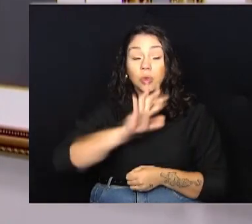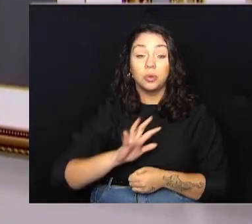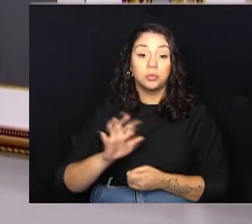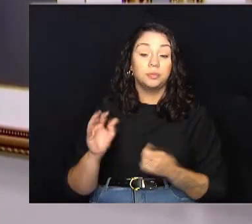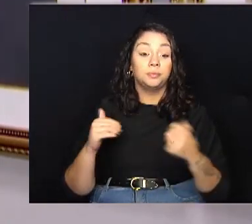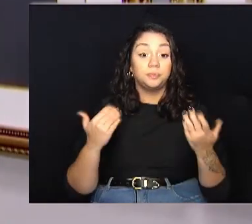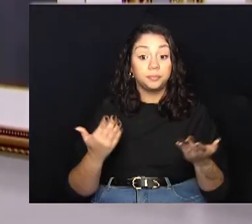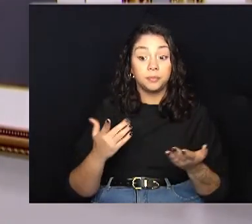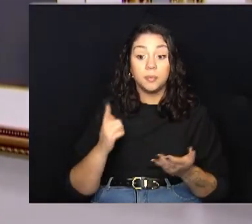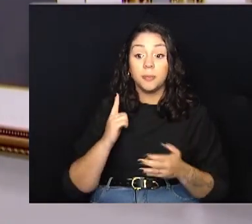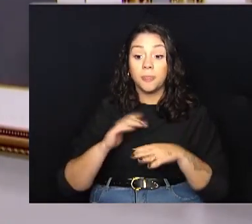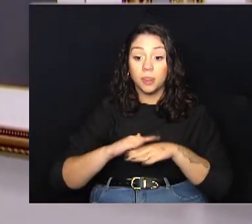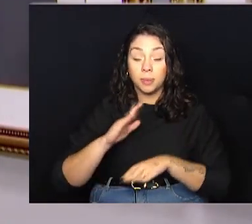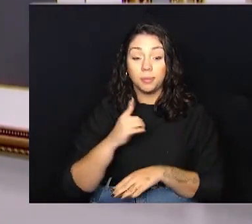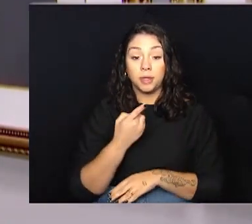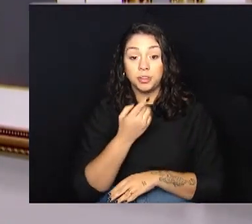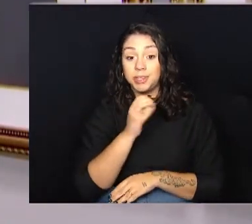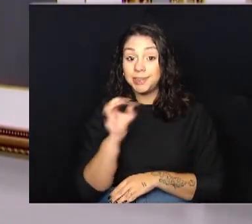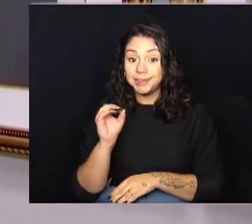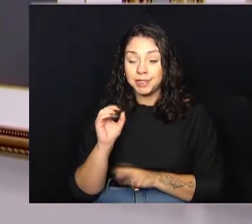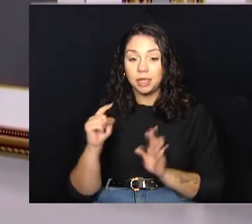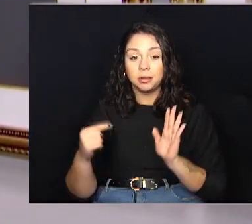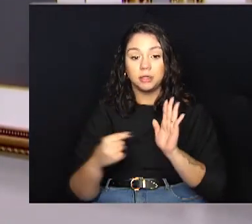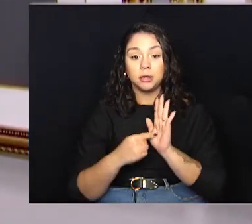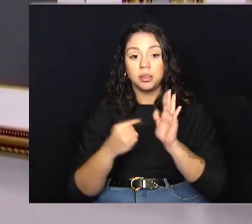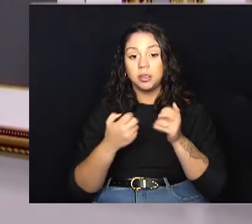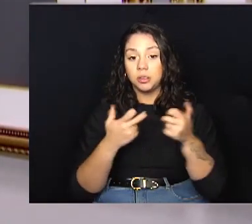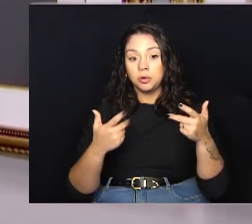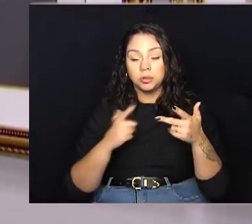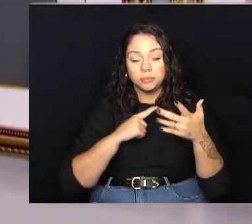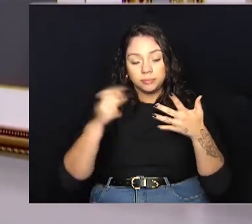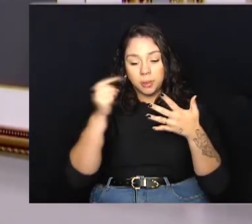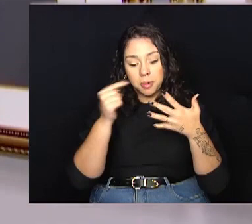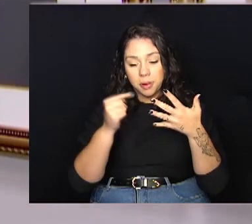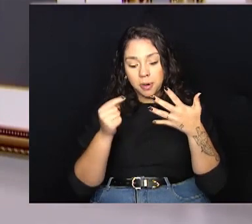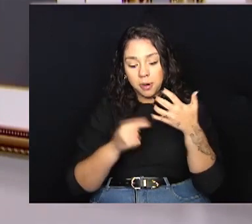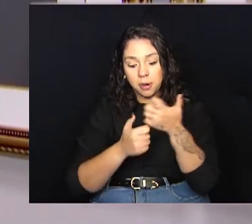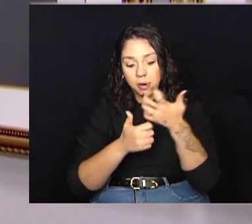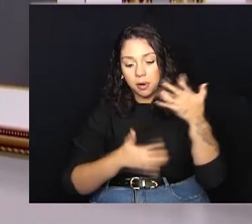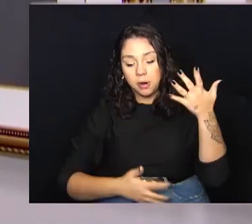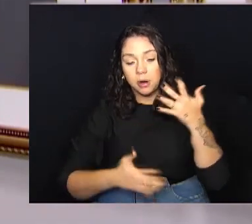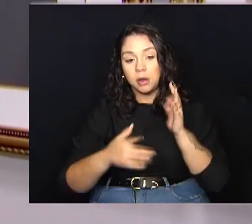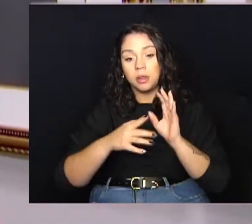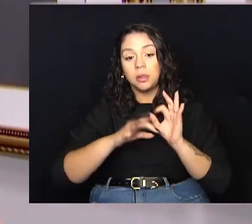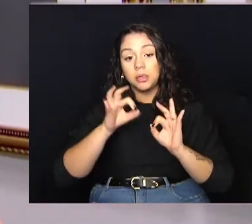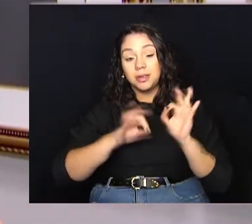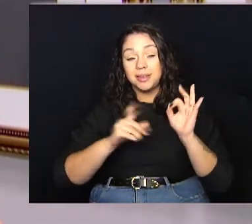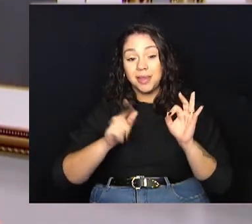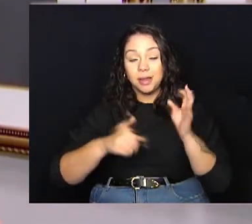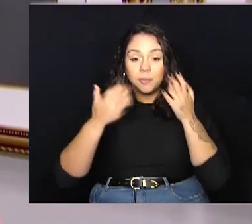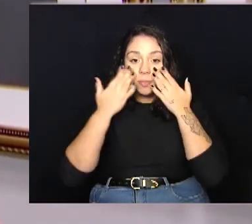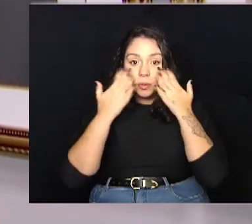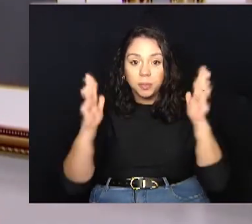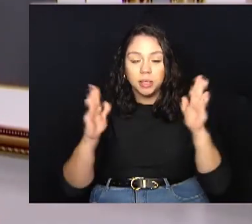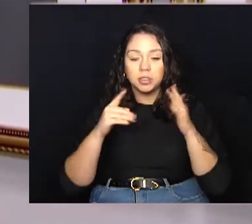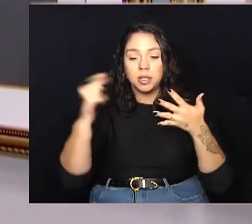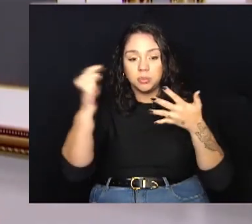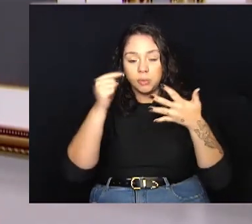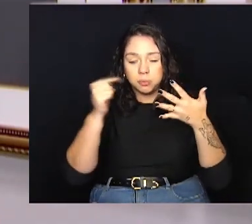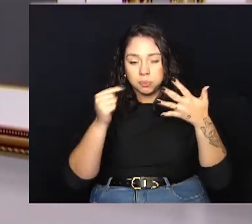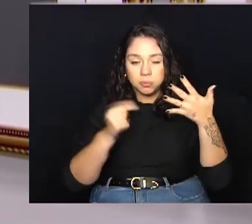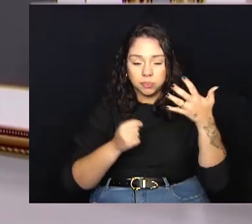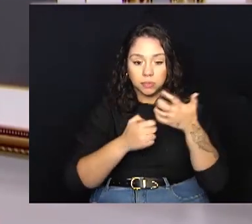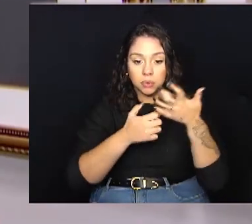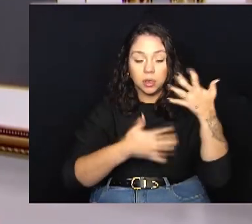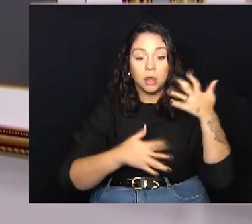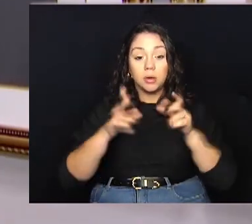foi mais de 100 itens apresentados que o plano prever é importante da publicidade nesses itens para que